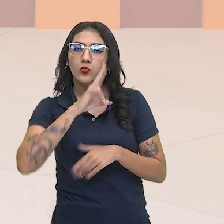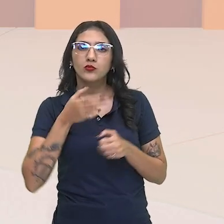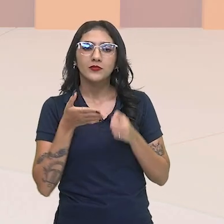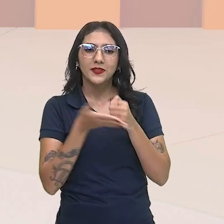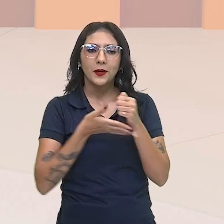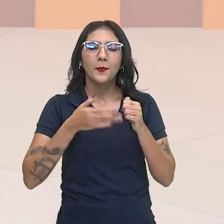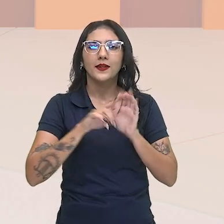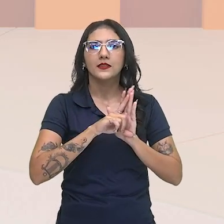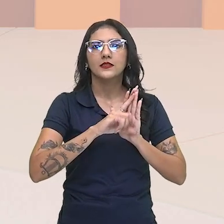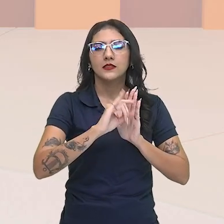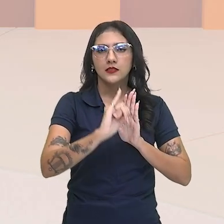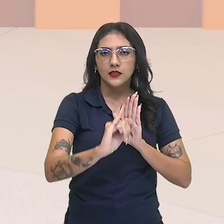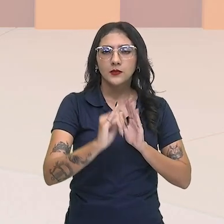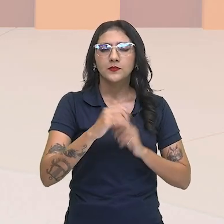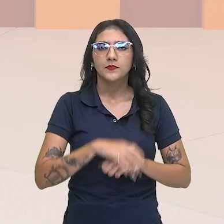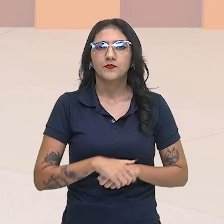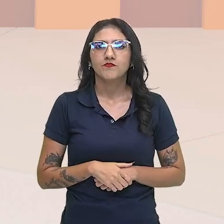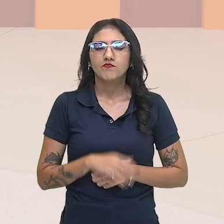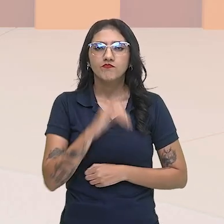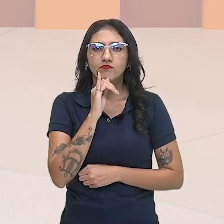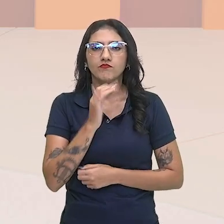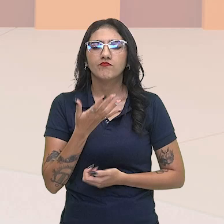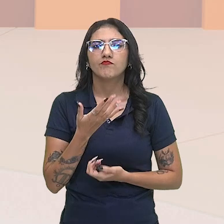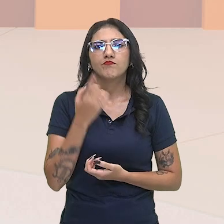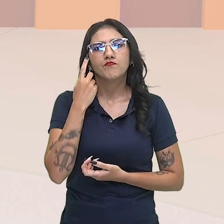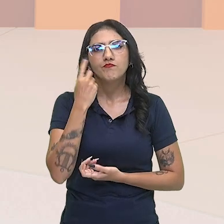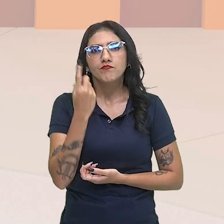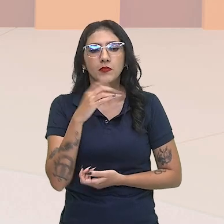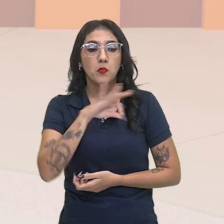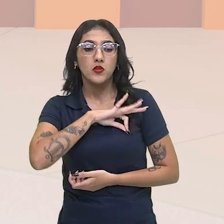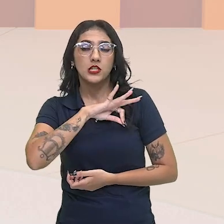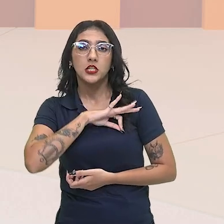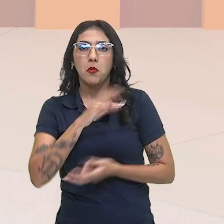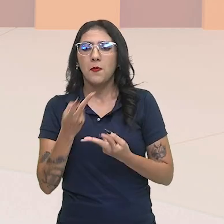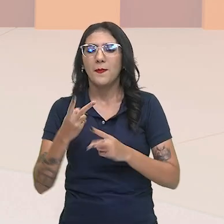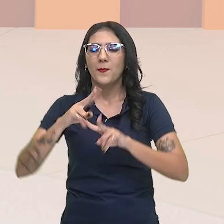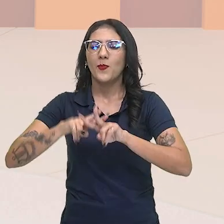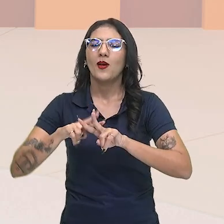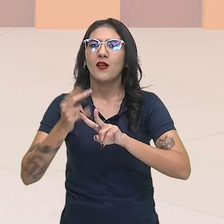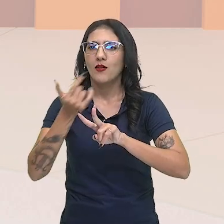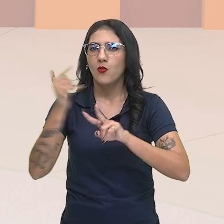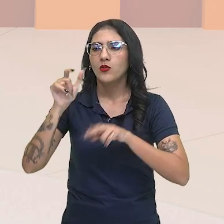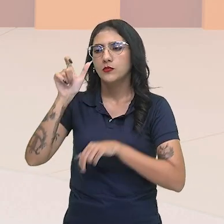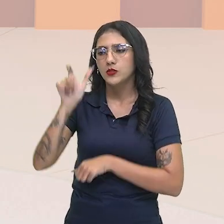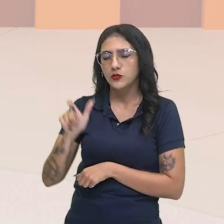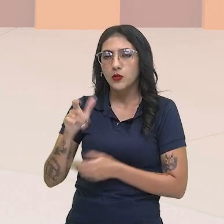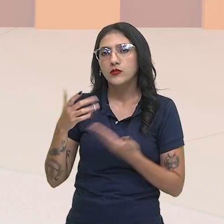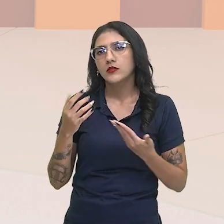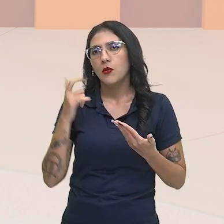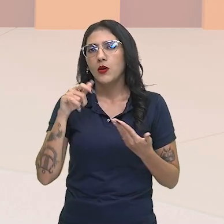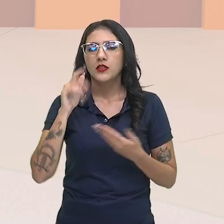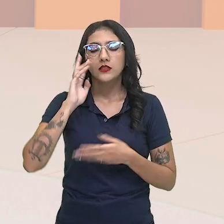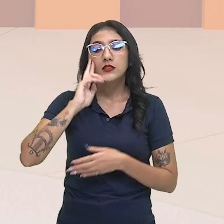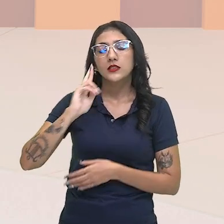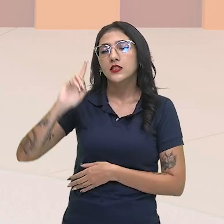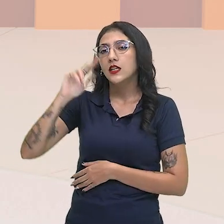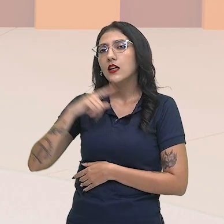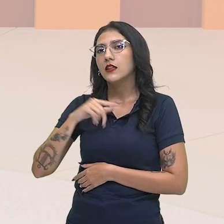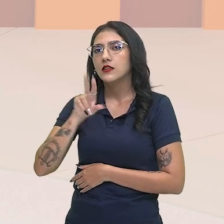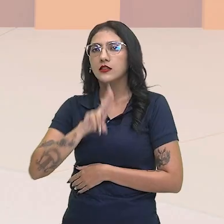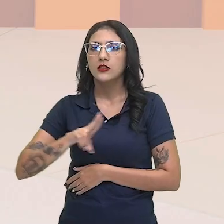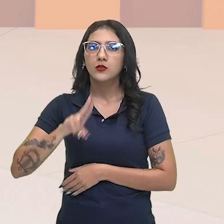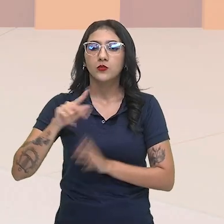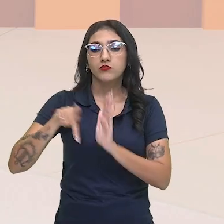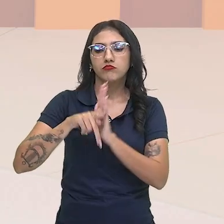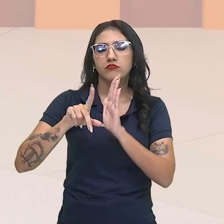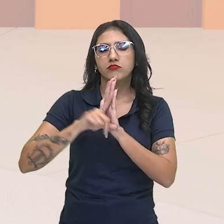Um policial, quando exerce, né, prende uma pessoa, então aquela autoridade é a autoridade da lei que faz com que